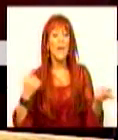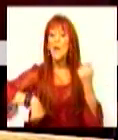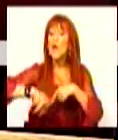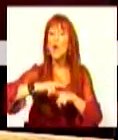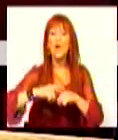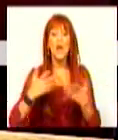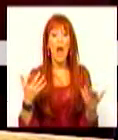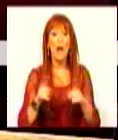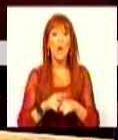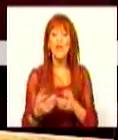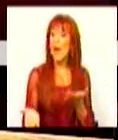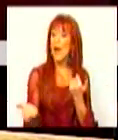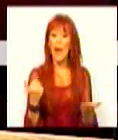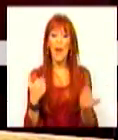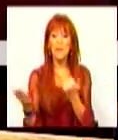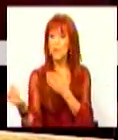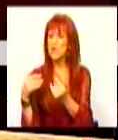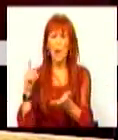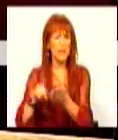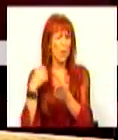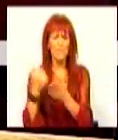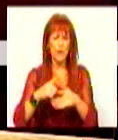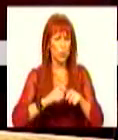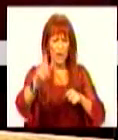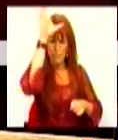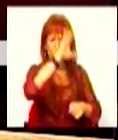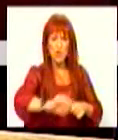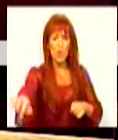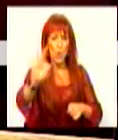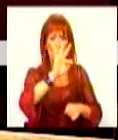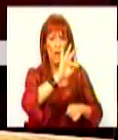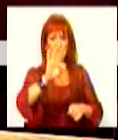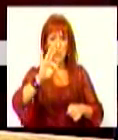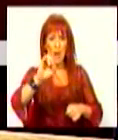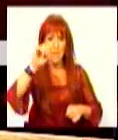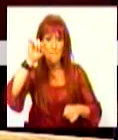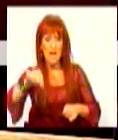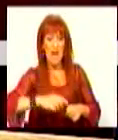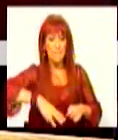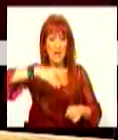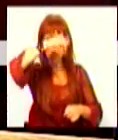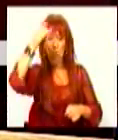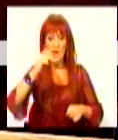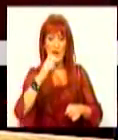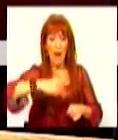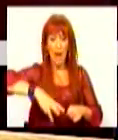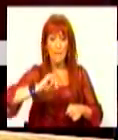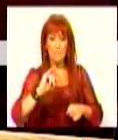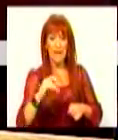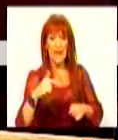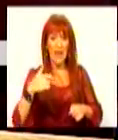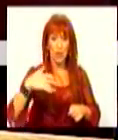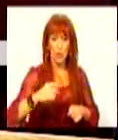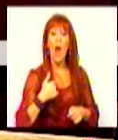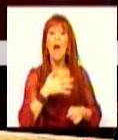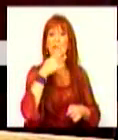nós estamos a retirar, até ao fim da legislatura, 440 mil metros quadrados de amianto. Gostaria